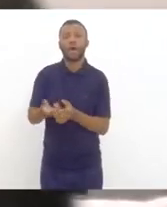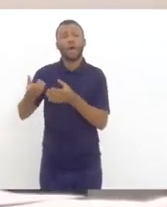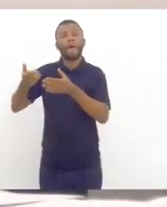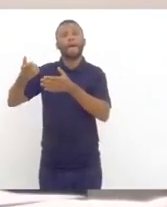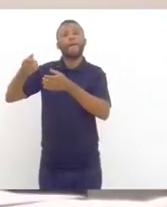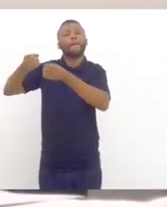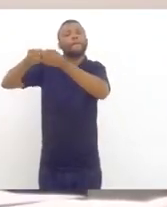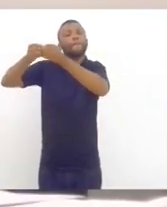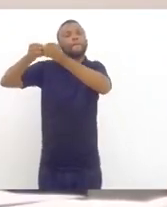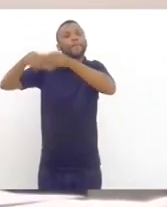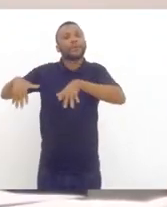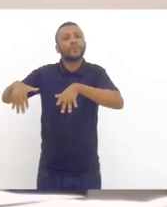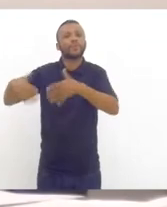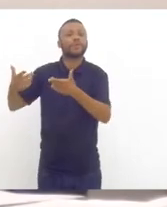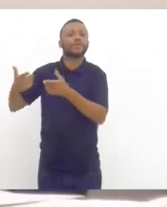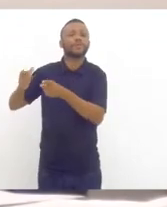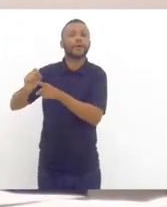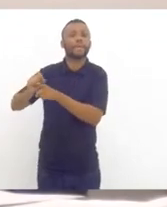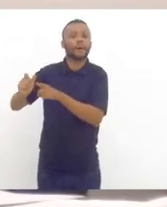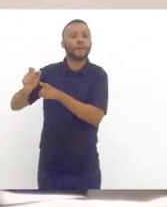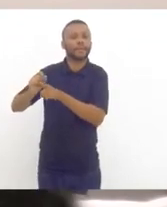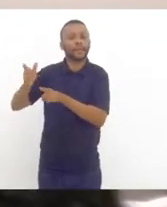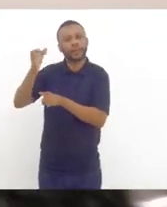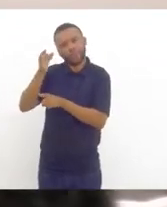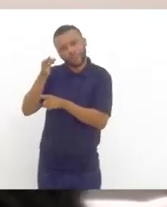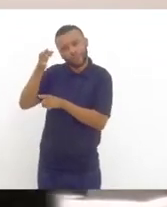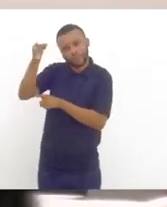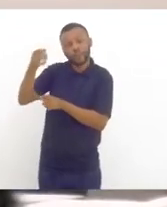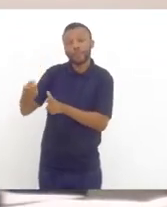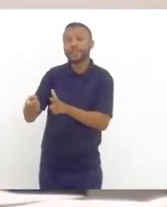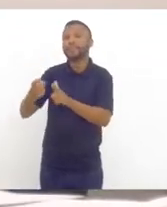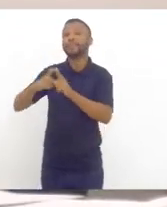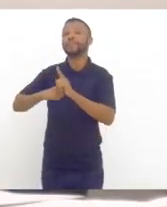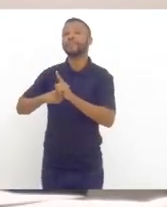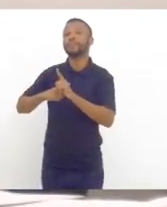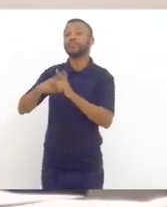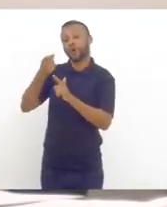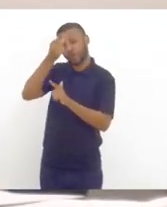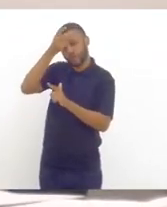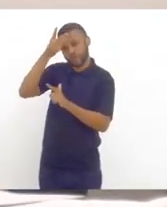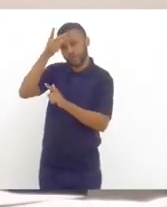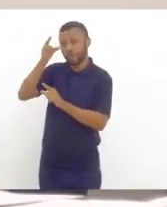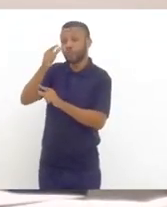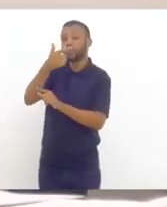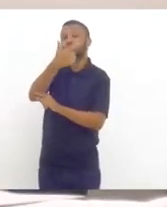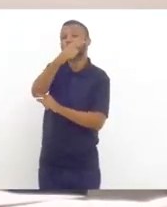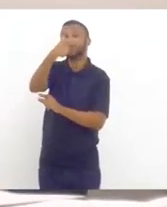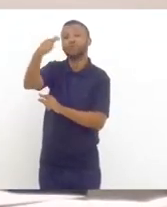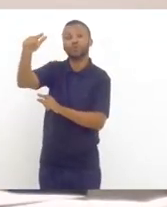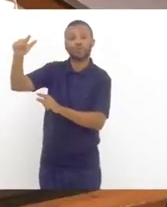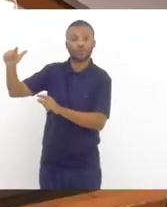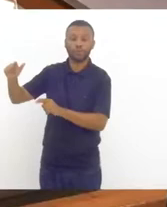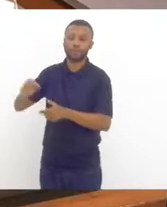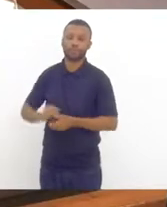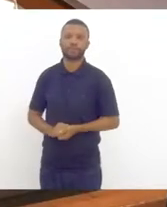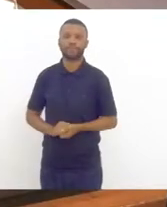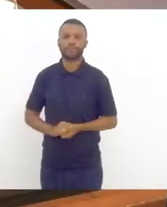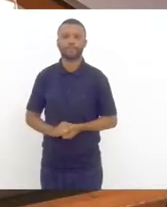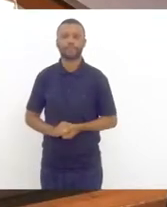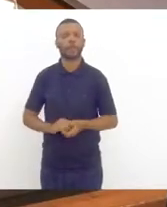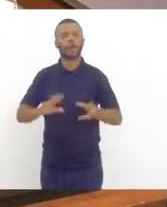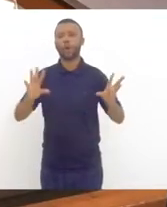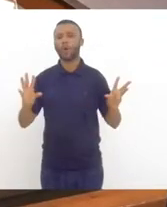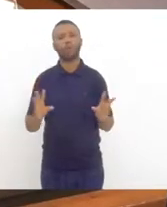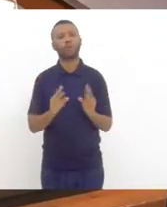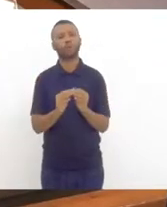aniquilamento das parcelas futuras devidas aos demais municípios. No mais,